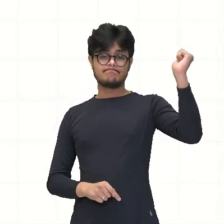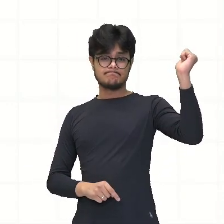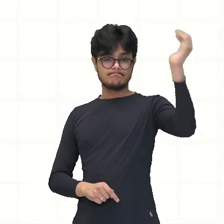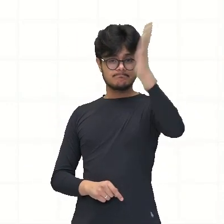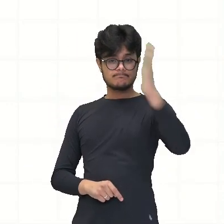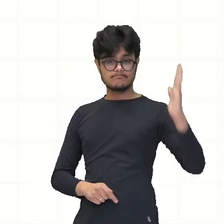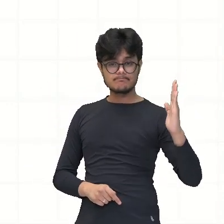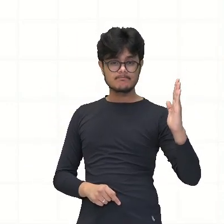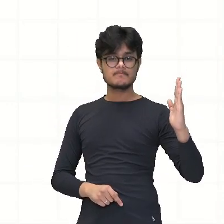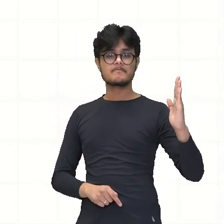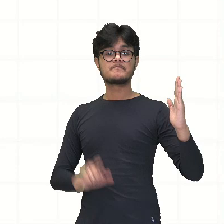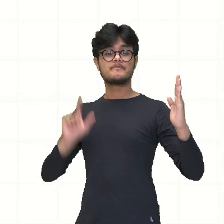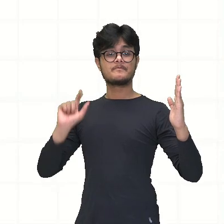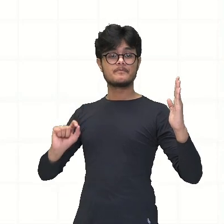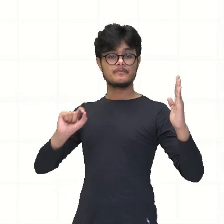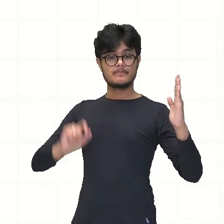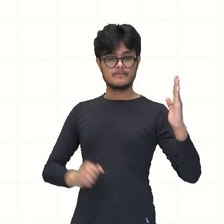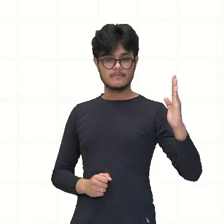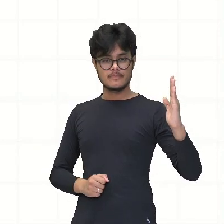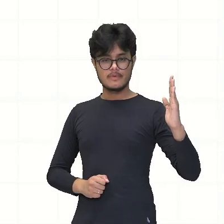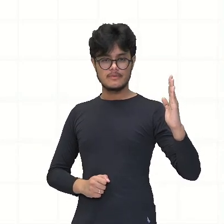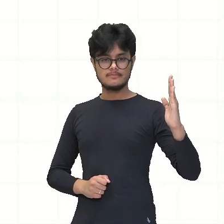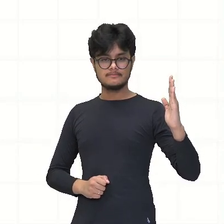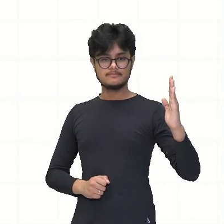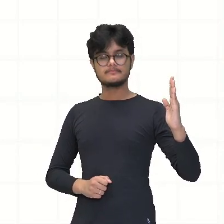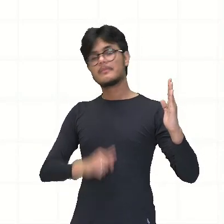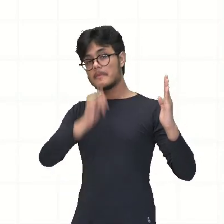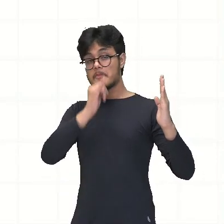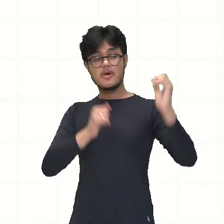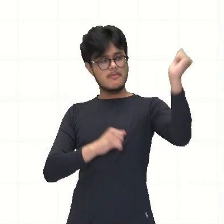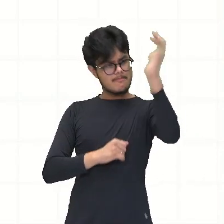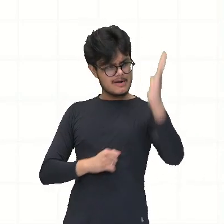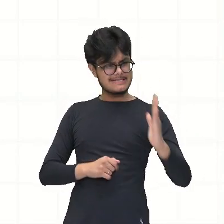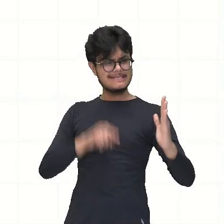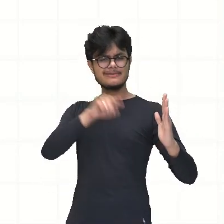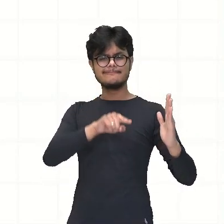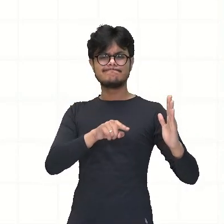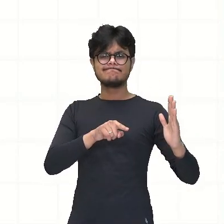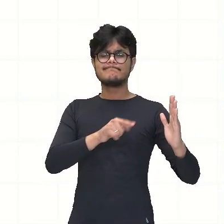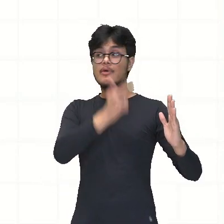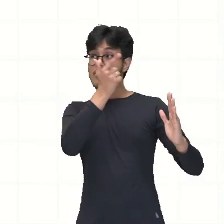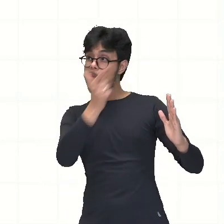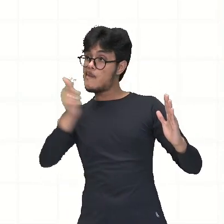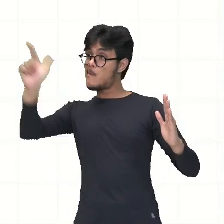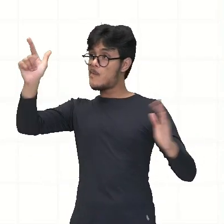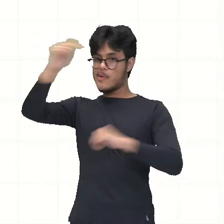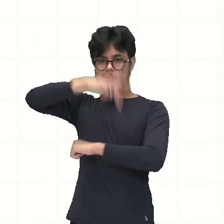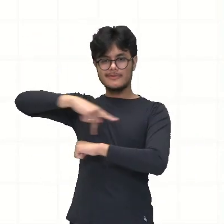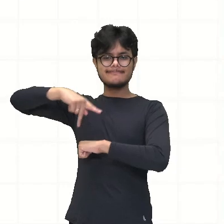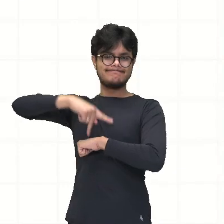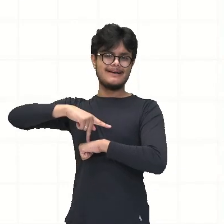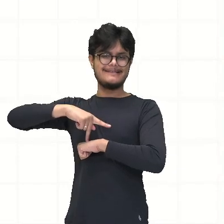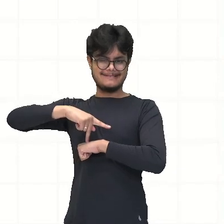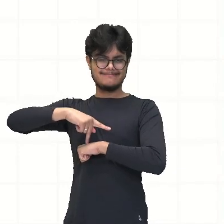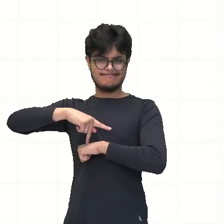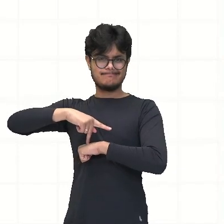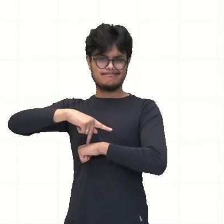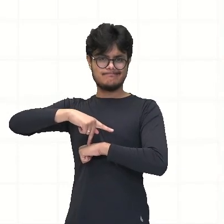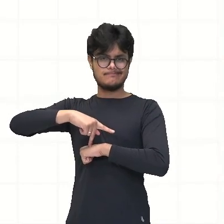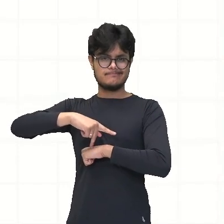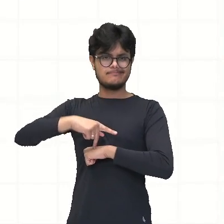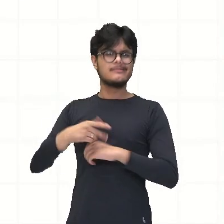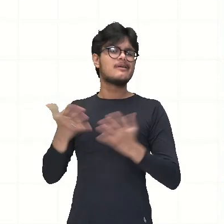tornaram emigrantes, tá bom? Eles saíram do seu país de origem, né, e se mudaram aí para